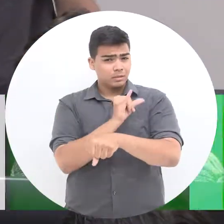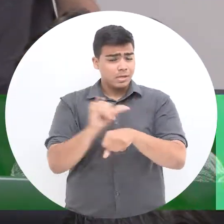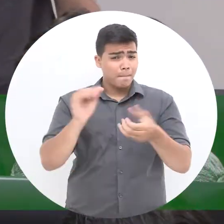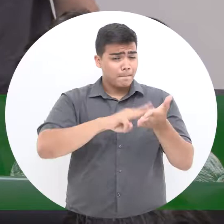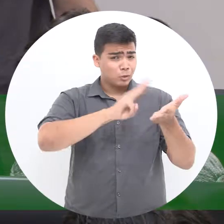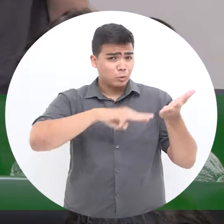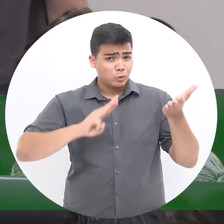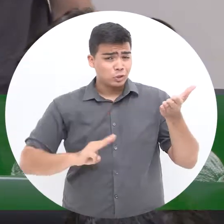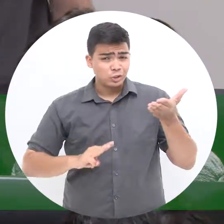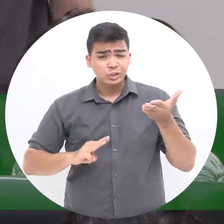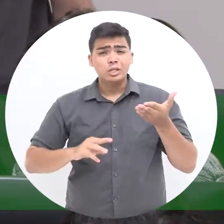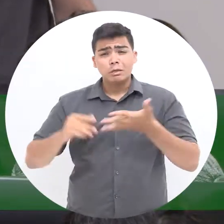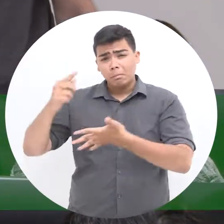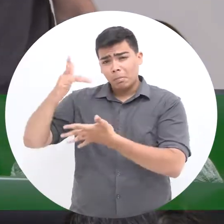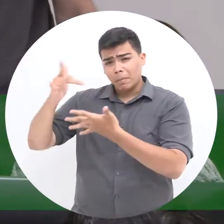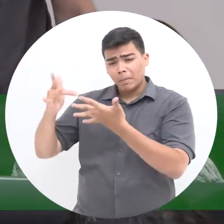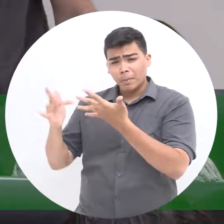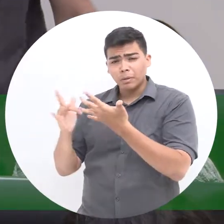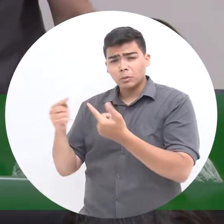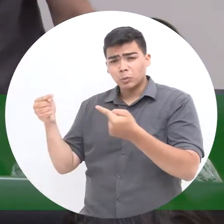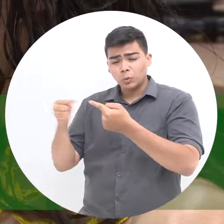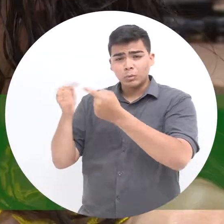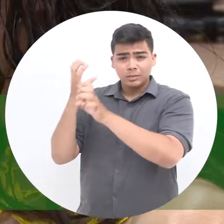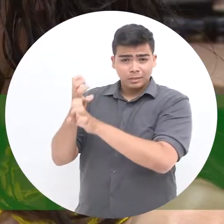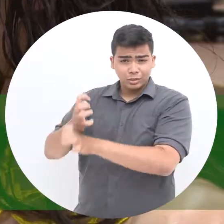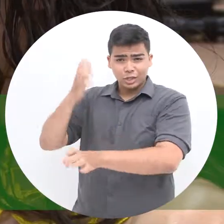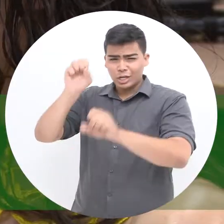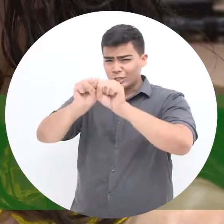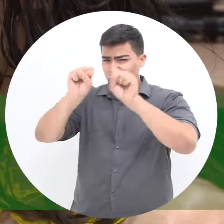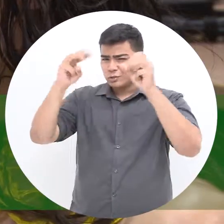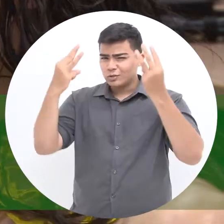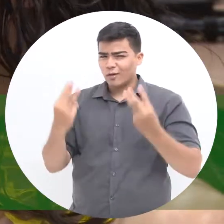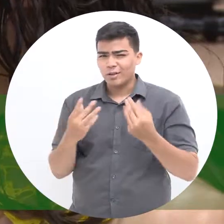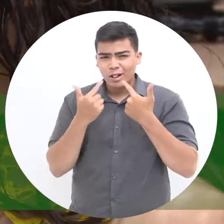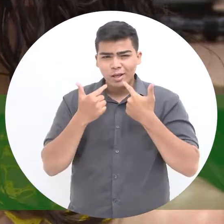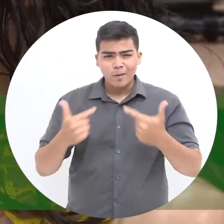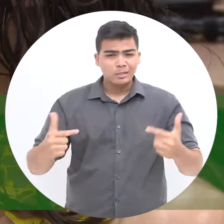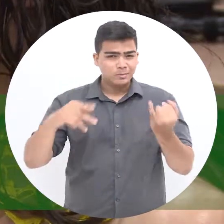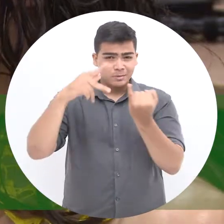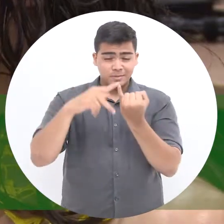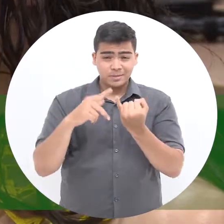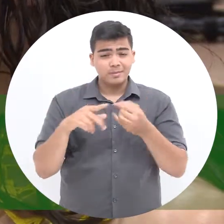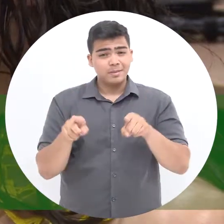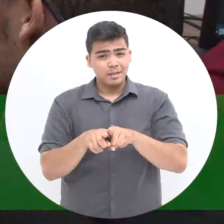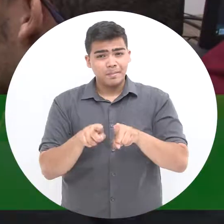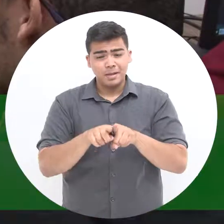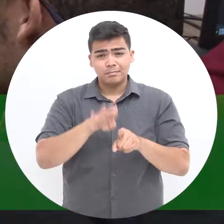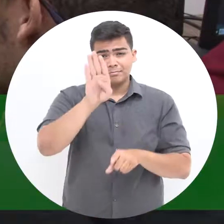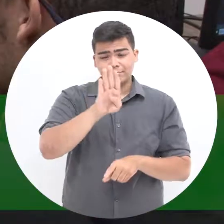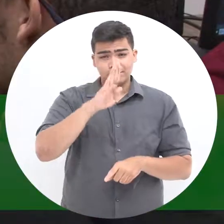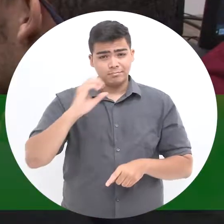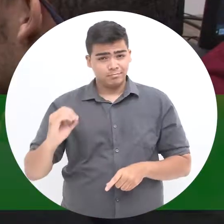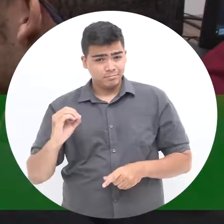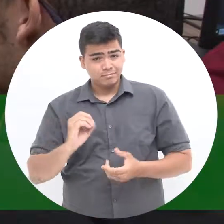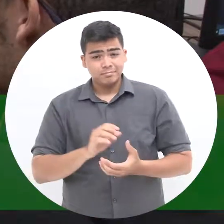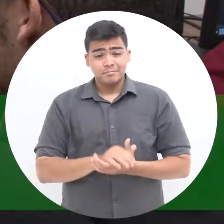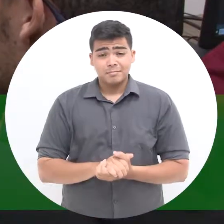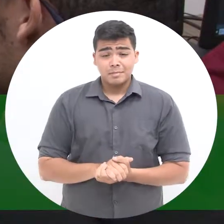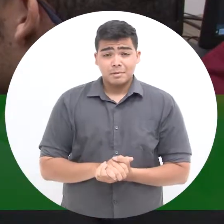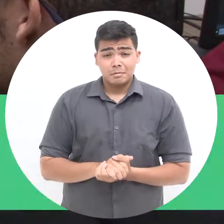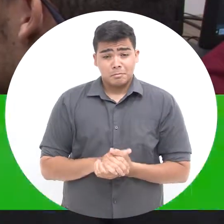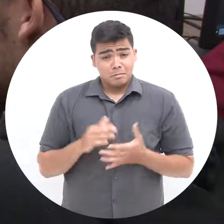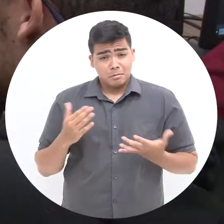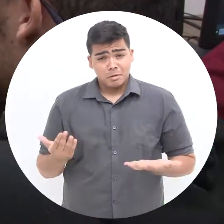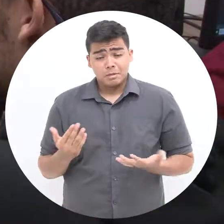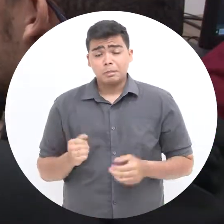tecnologias e ferramentas da engenharia de software linguagens de programação e bancos de dados no ifpb